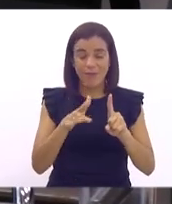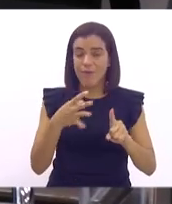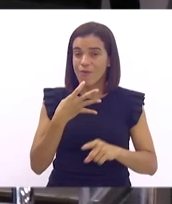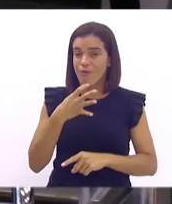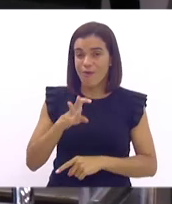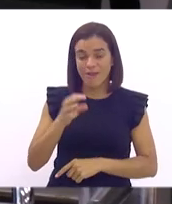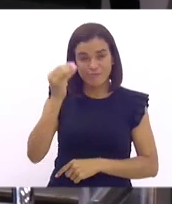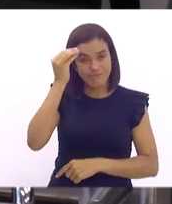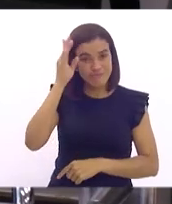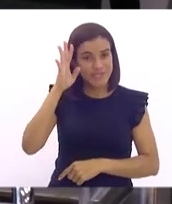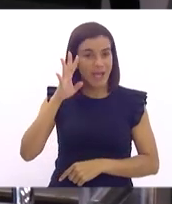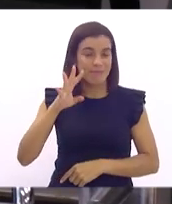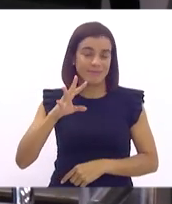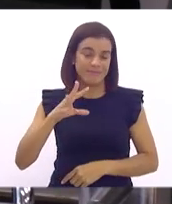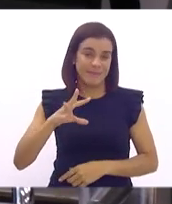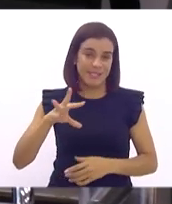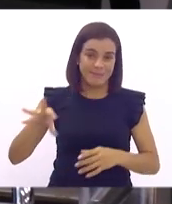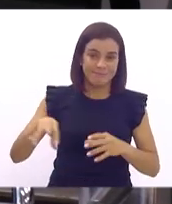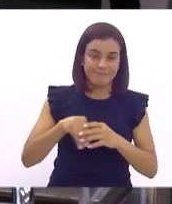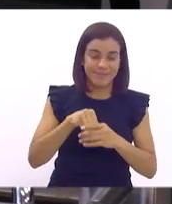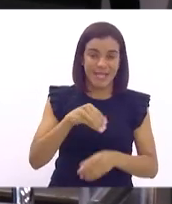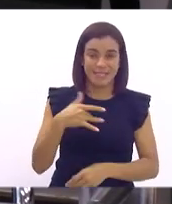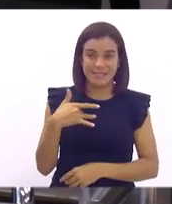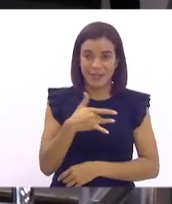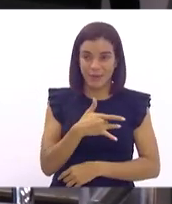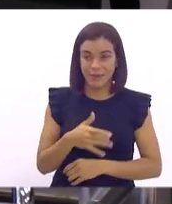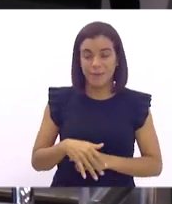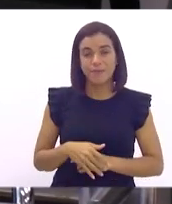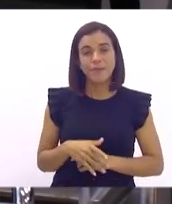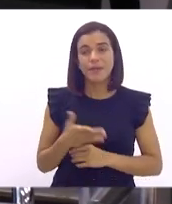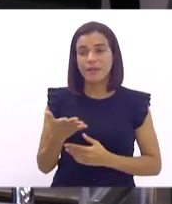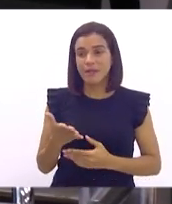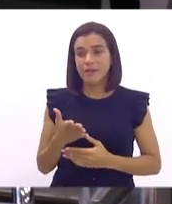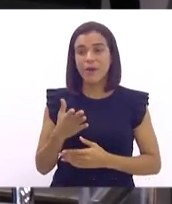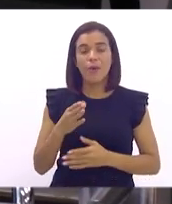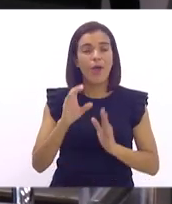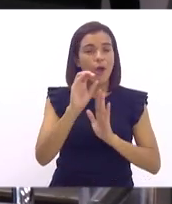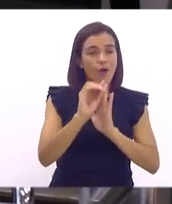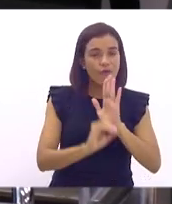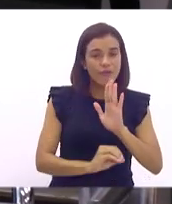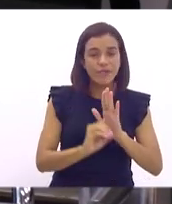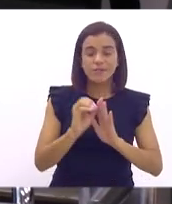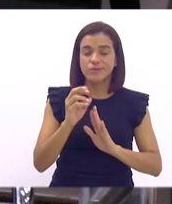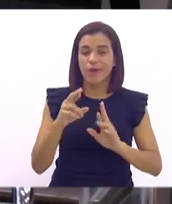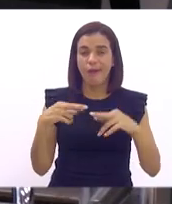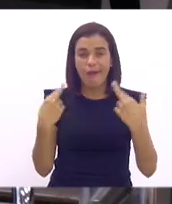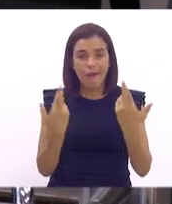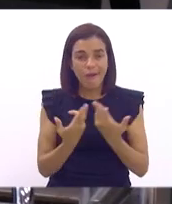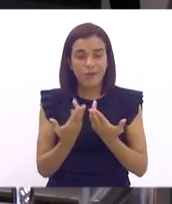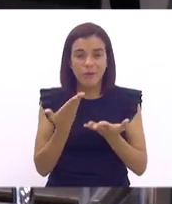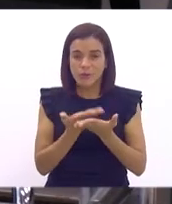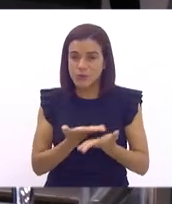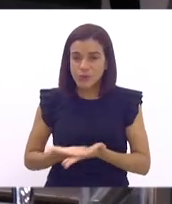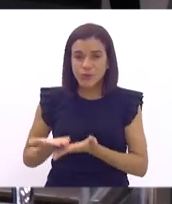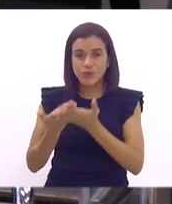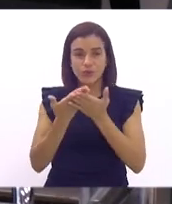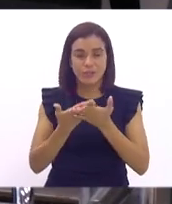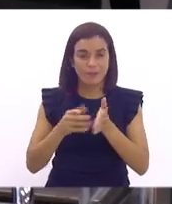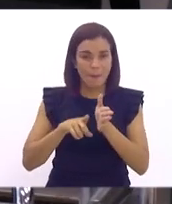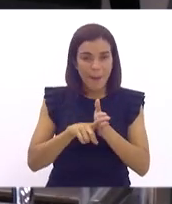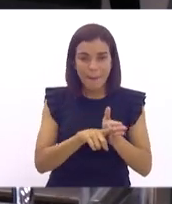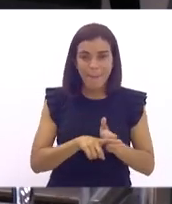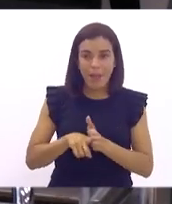é fundamental. Então, a nossa comunicação é assim, é ofício, é reunião, é estudo de caso, é troca